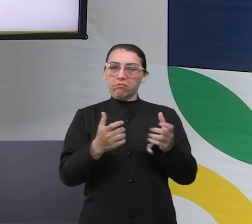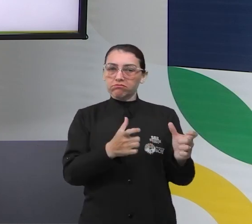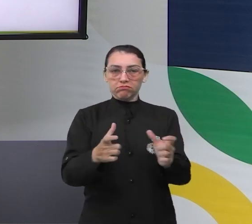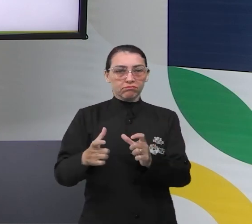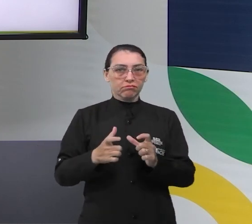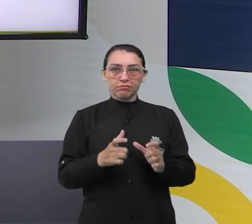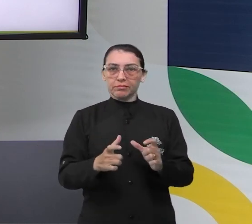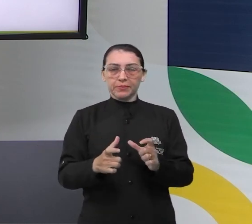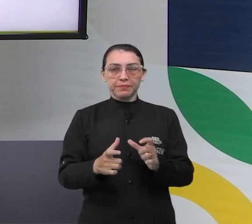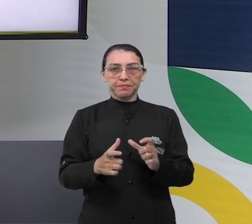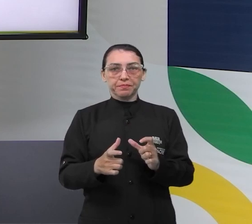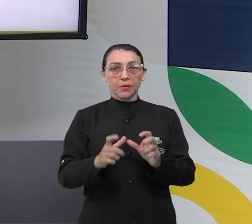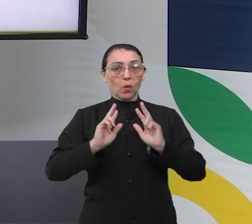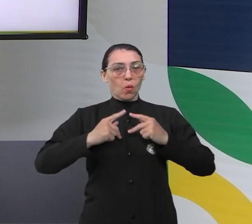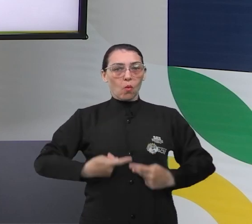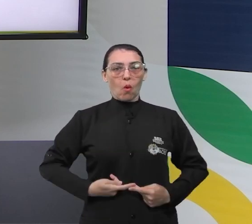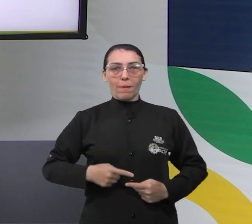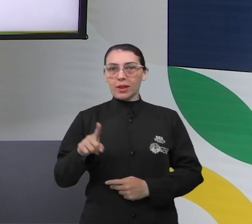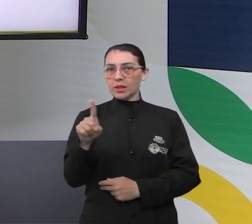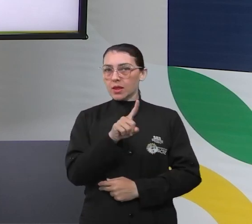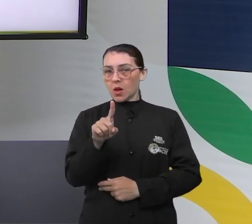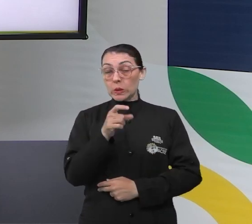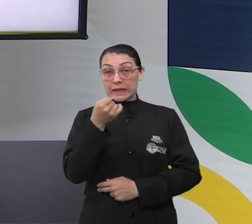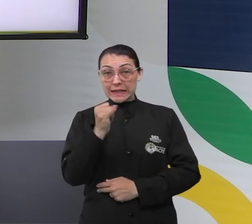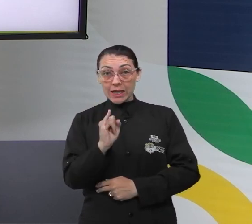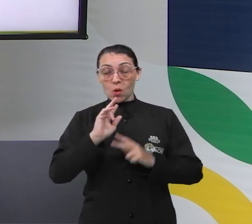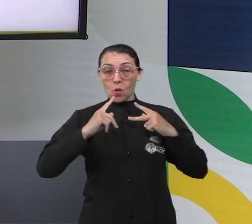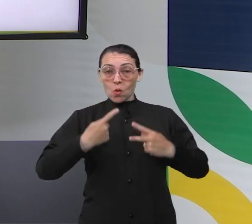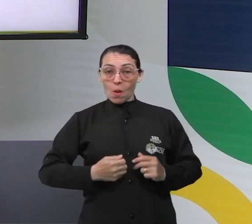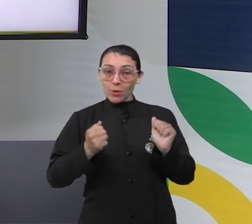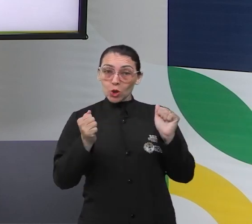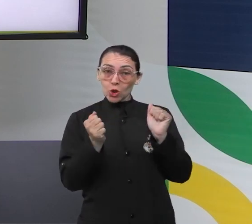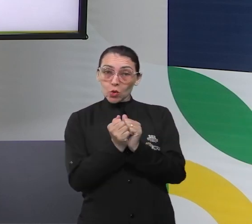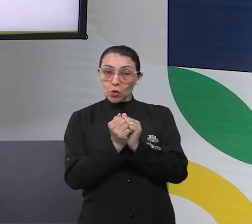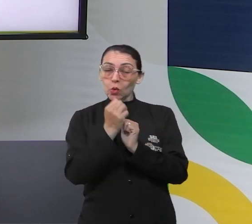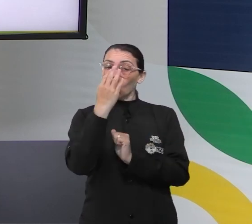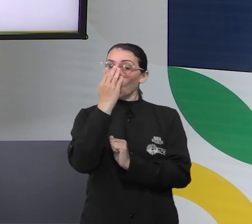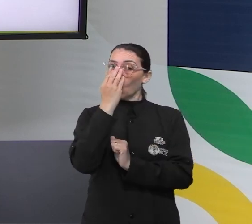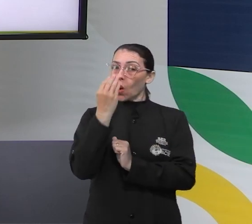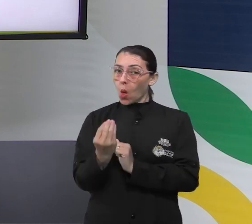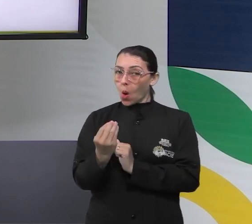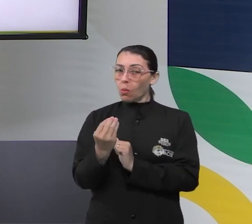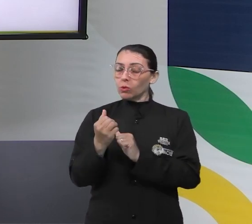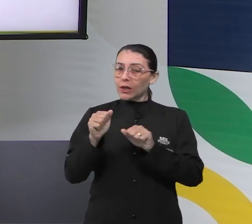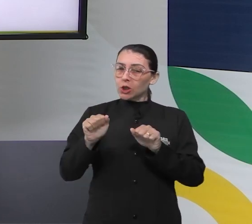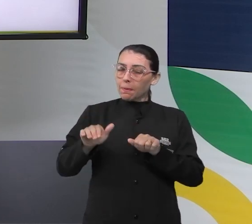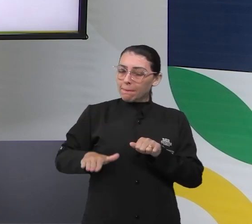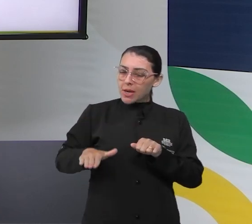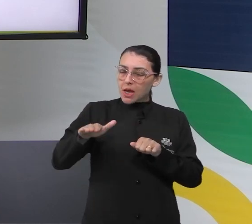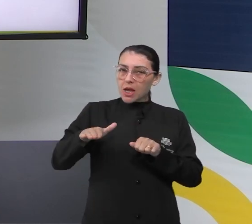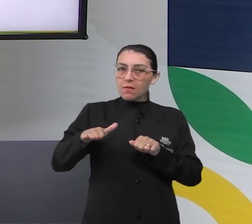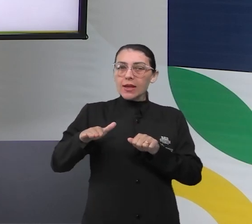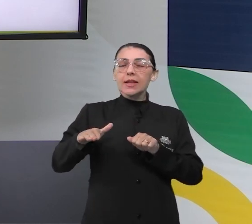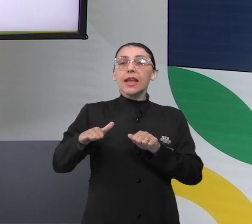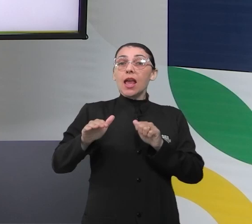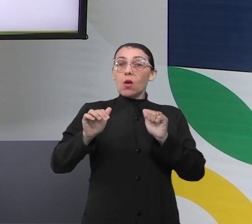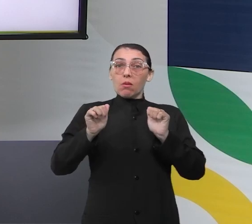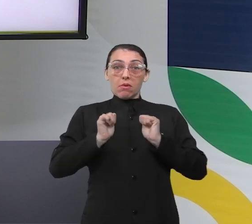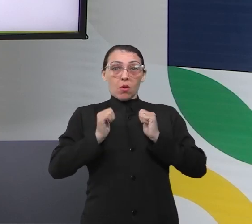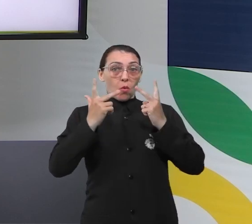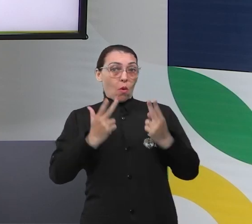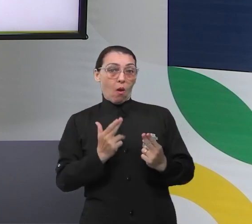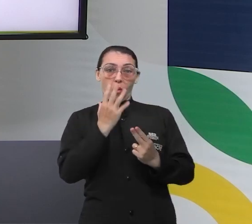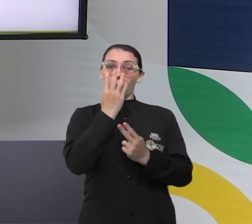situação. O ser humano, não. Se ele for criado com lobo, desde muito pequeno ele vai ter comportamento de